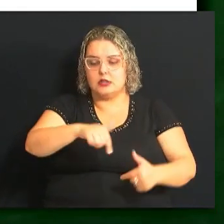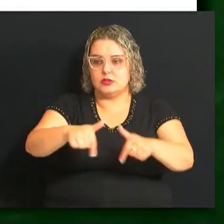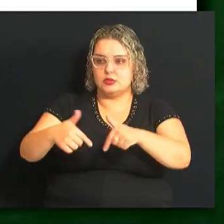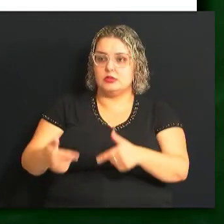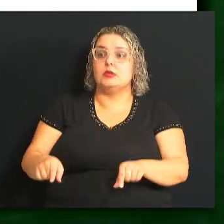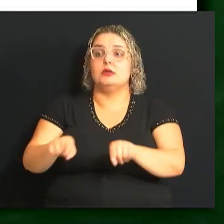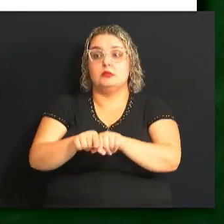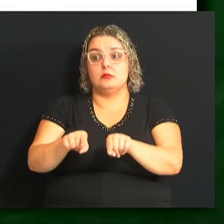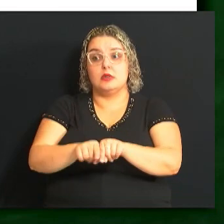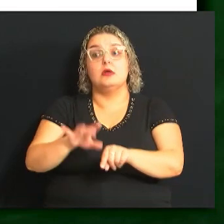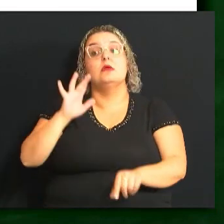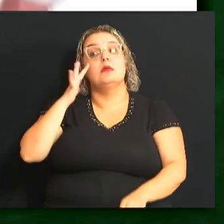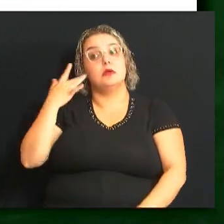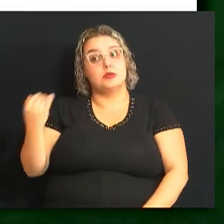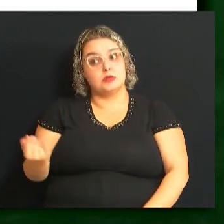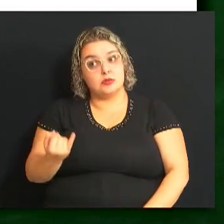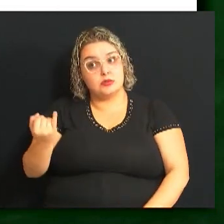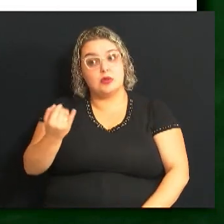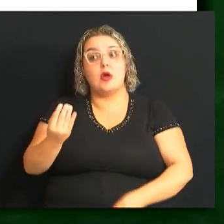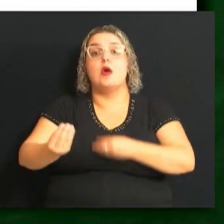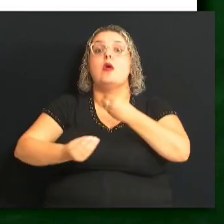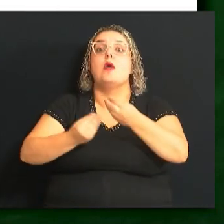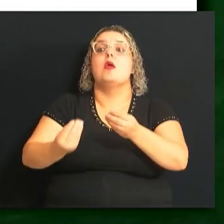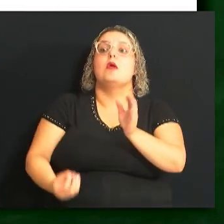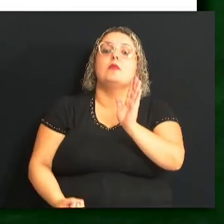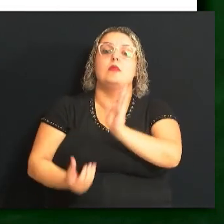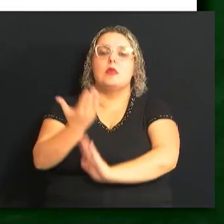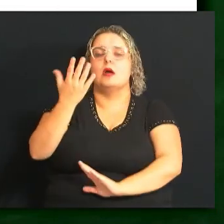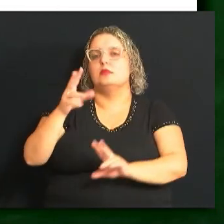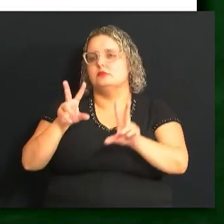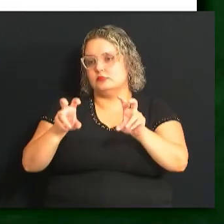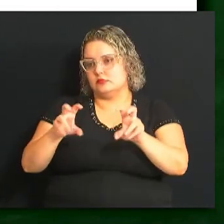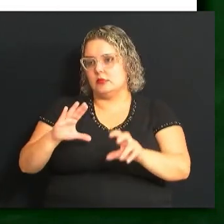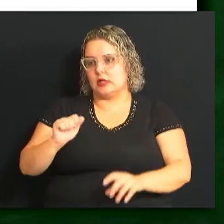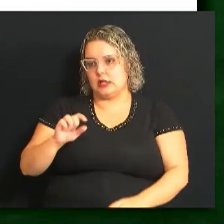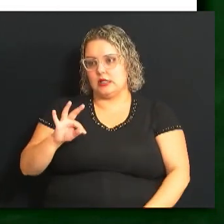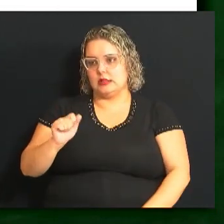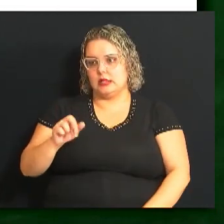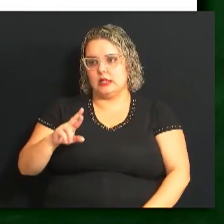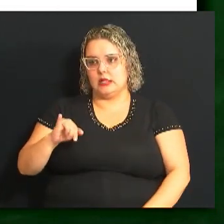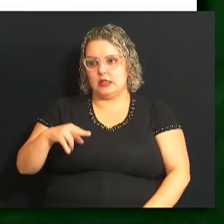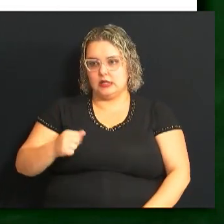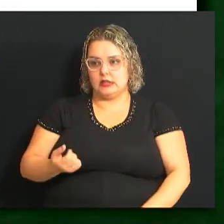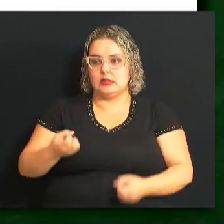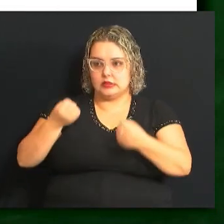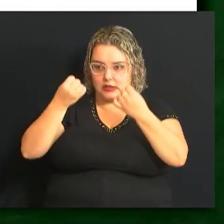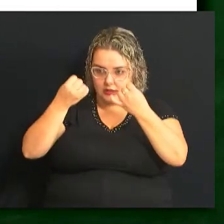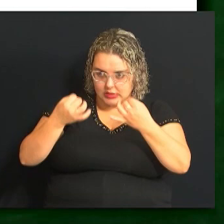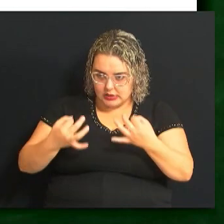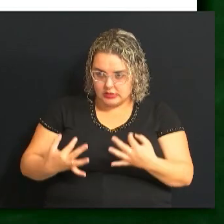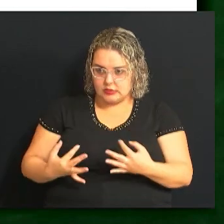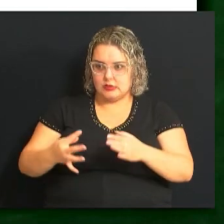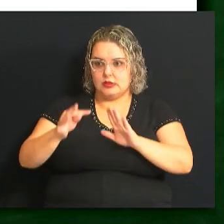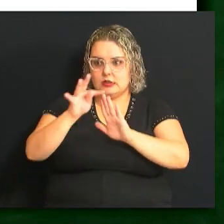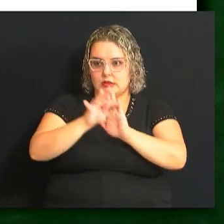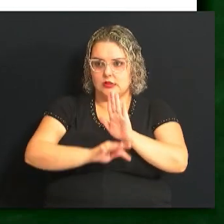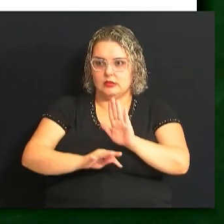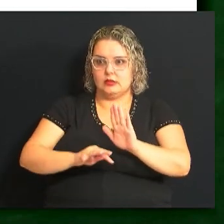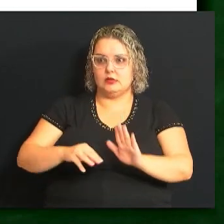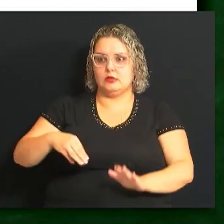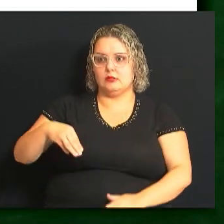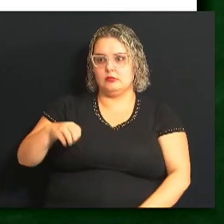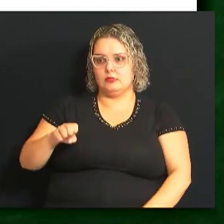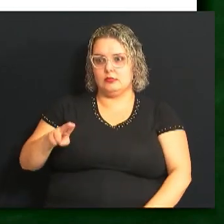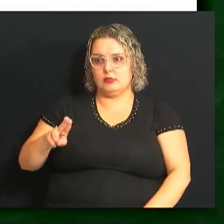achei muito interessante como surgiu o tema para a Catarina. Então, ela justifica no seu texto do Meu Tema e Eu, que a